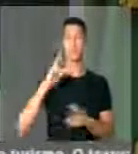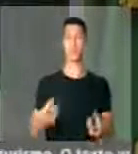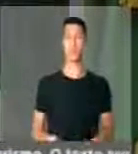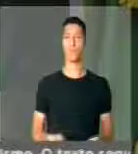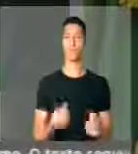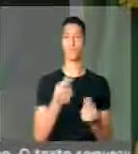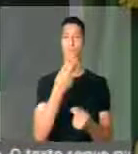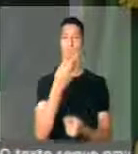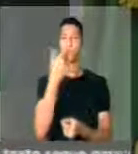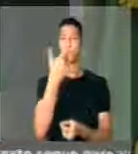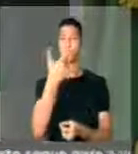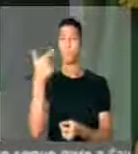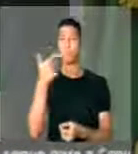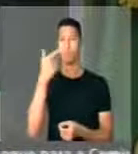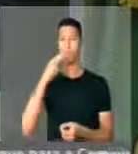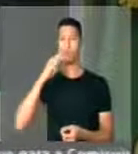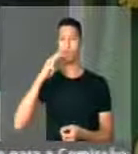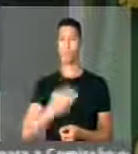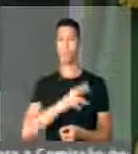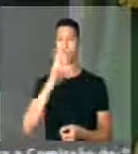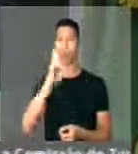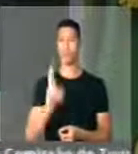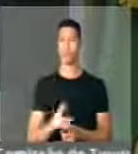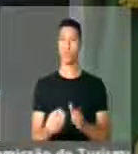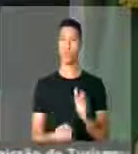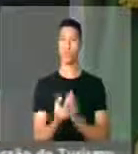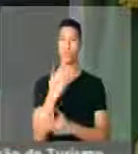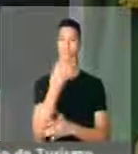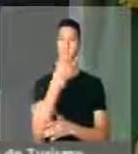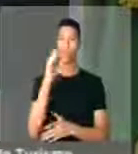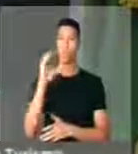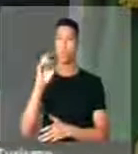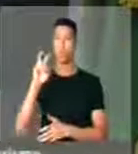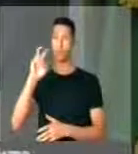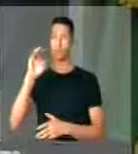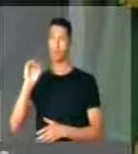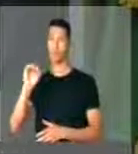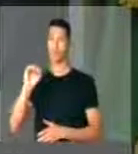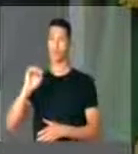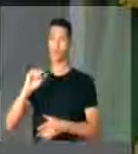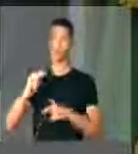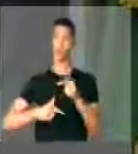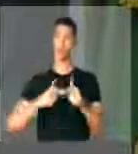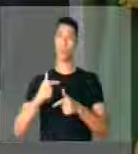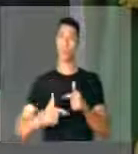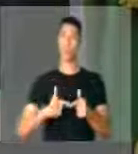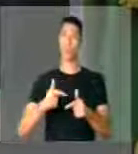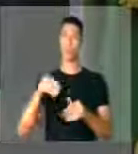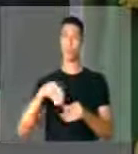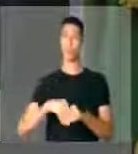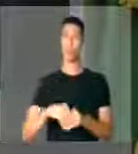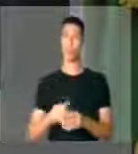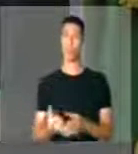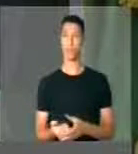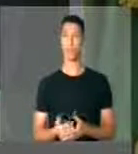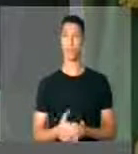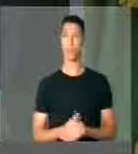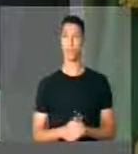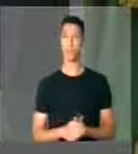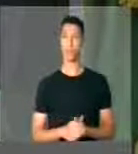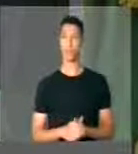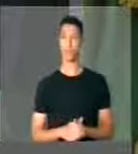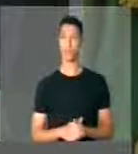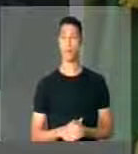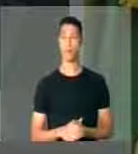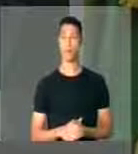investir 322 milhões de reais e Rodrigo, geração de 450 empregos vou protestar contra essas